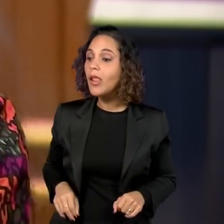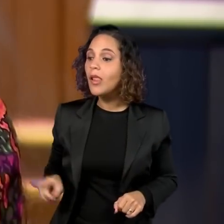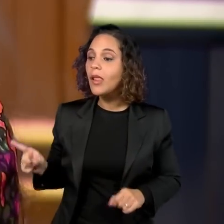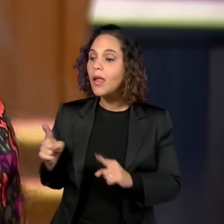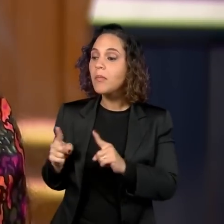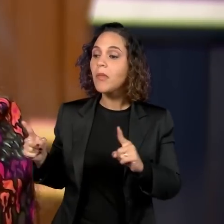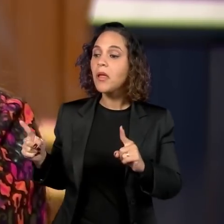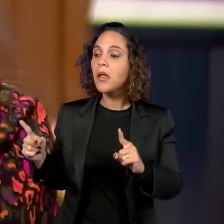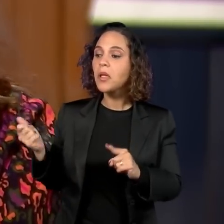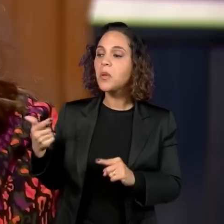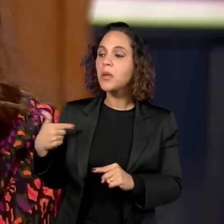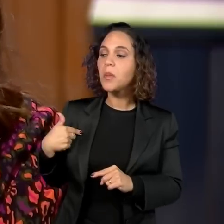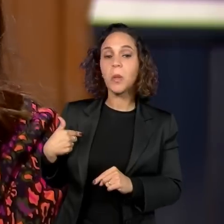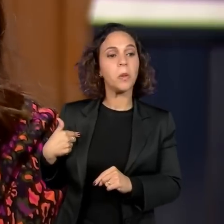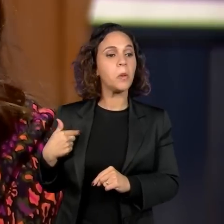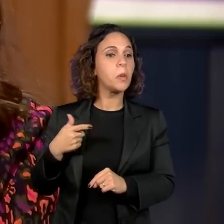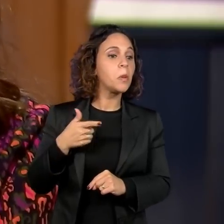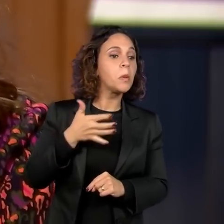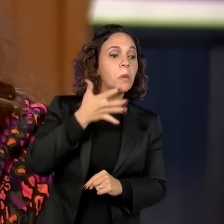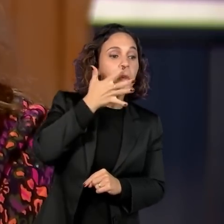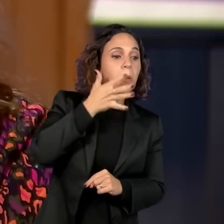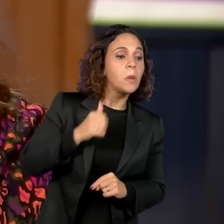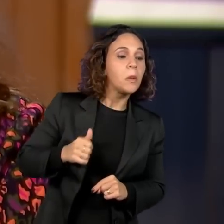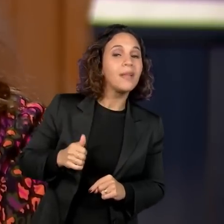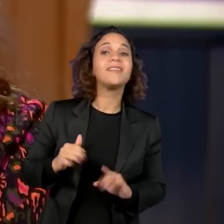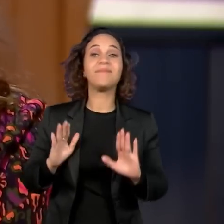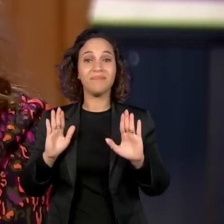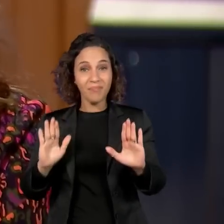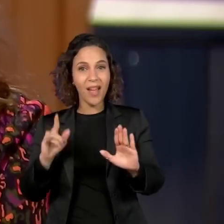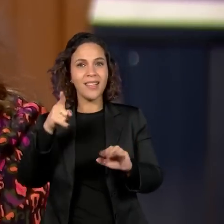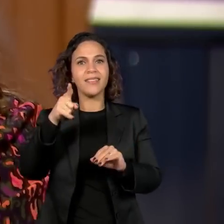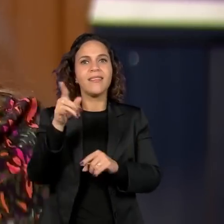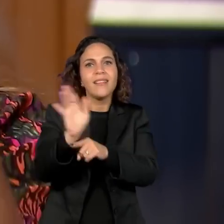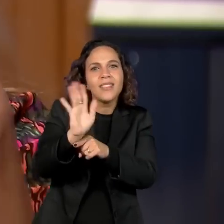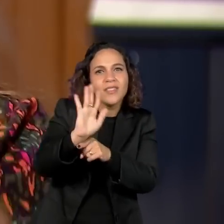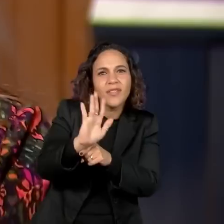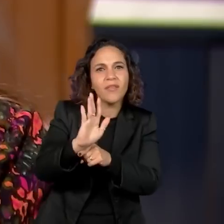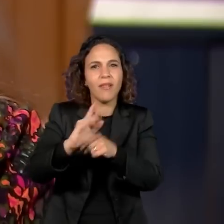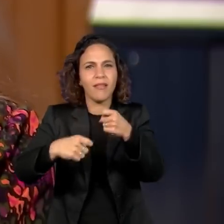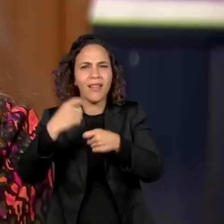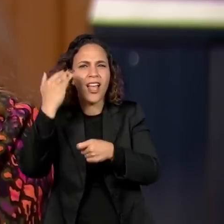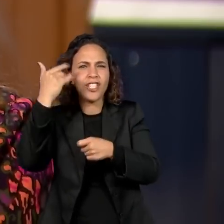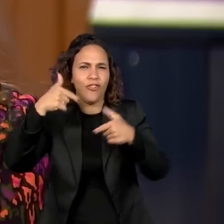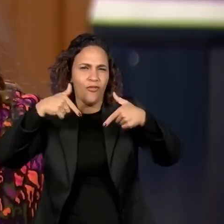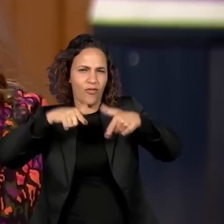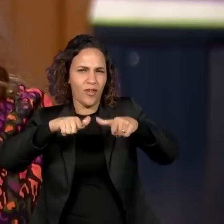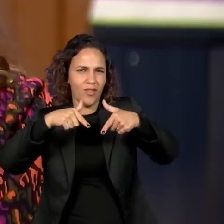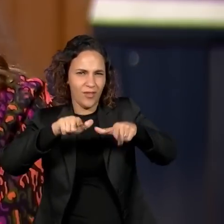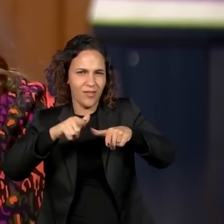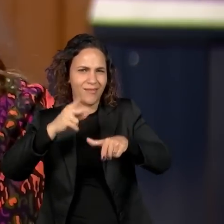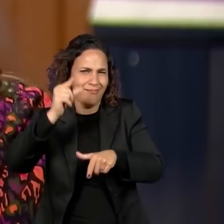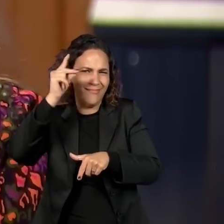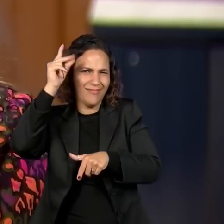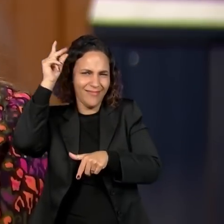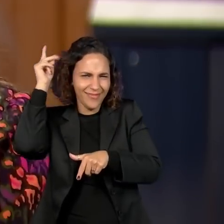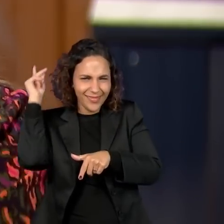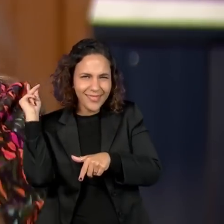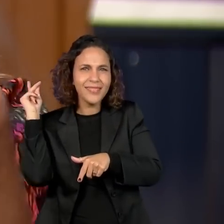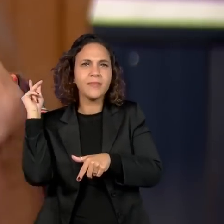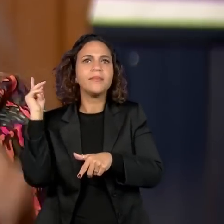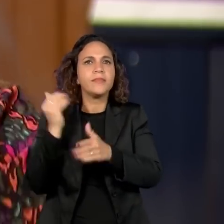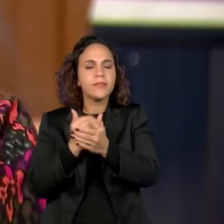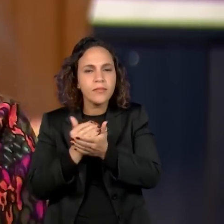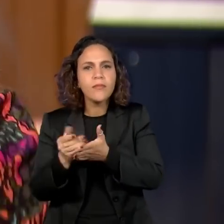ou menor, etc. Mas eu acho que com a chegada da pornografia, principalmente, ainda em VHS... Pornografia hard, você está falando, né?